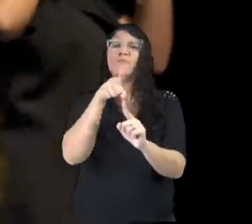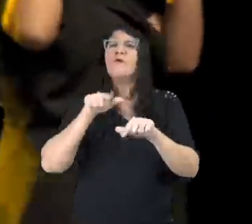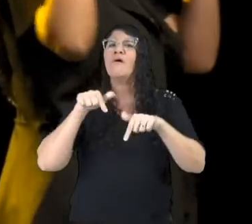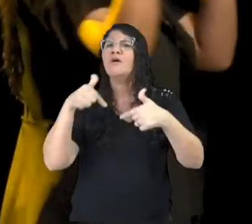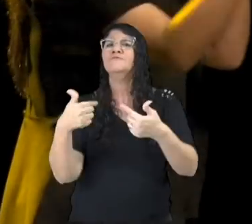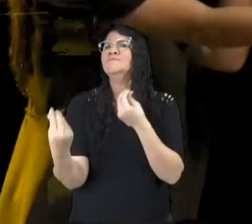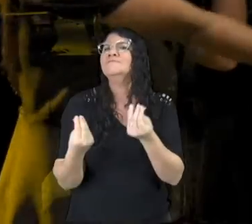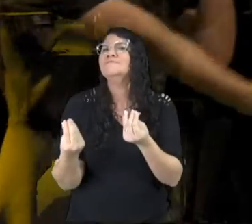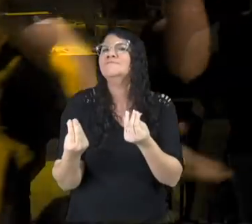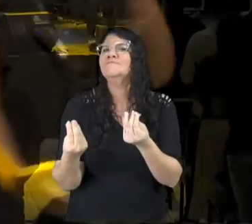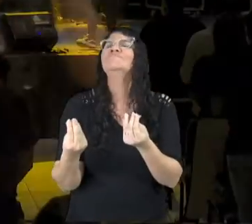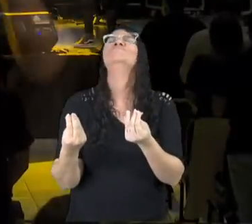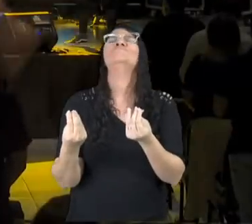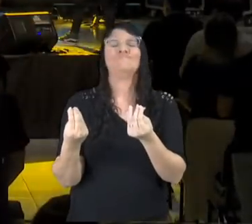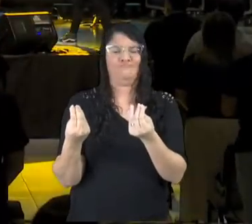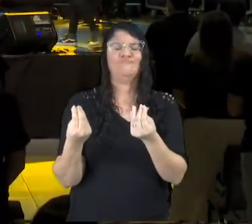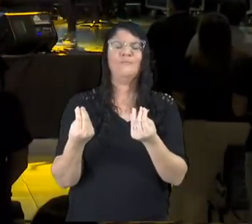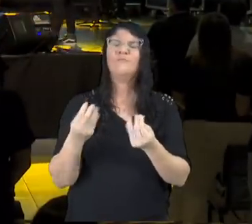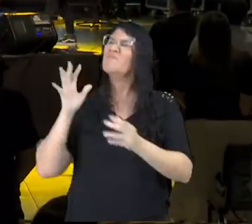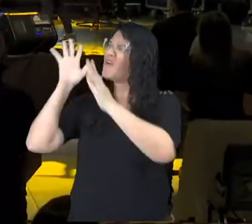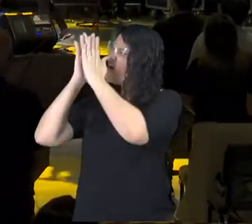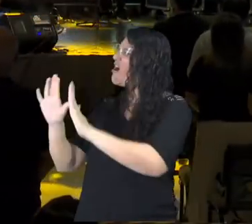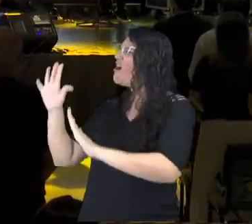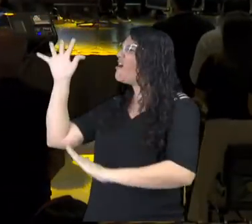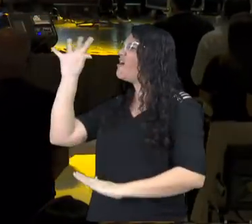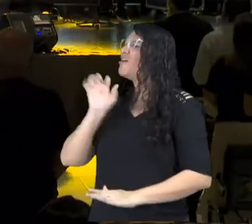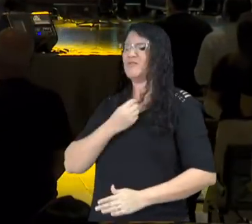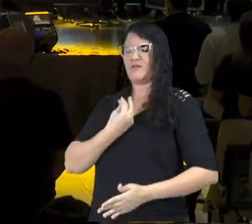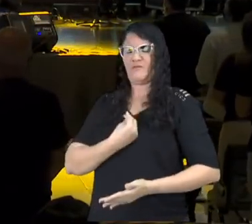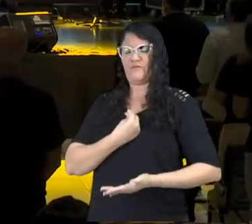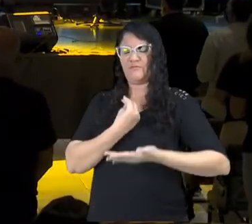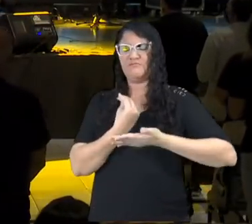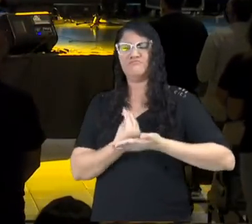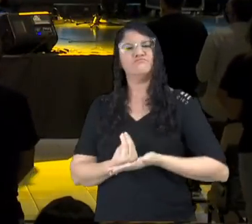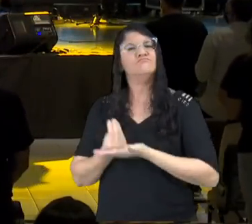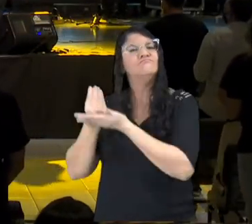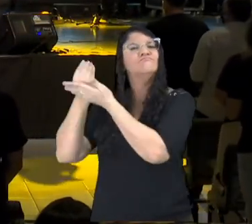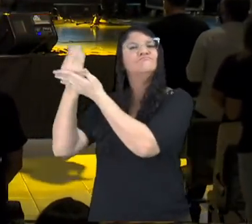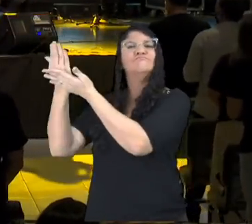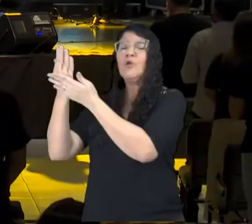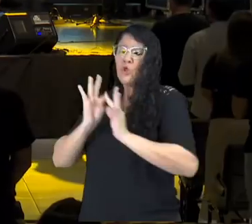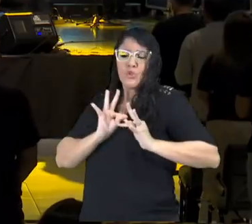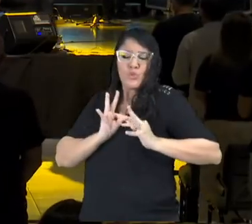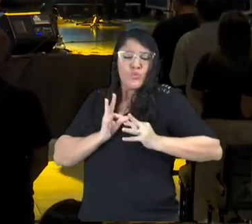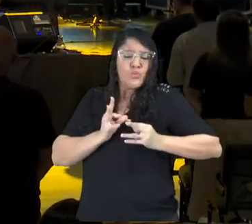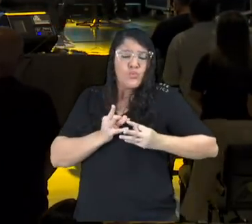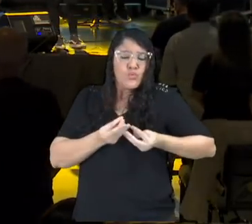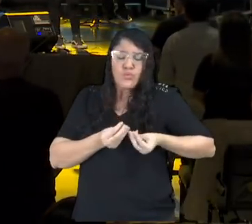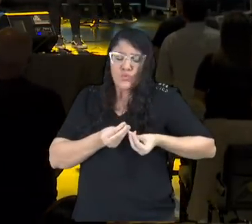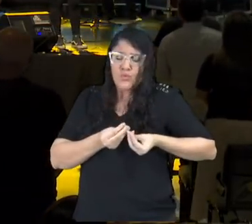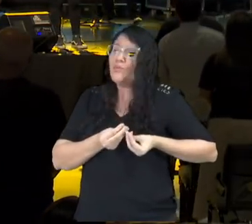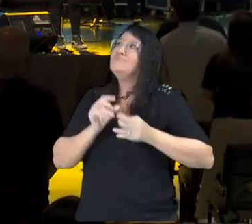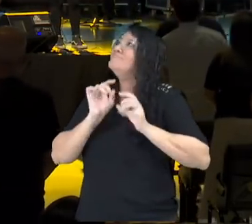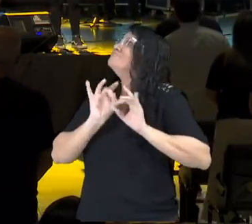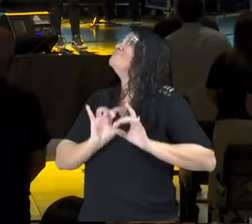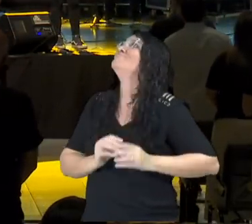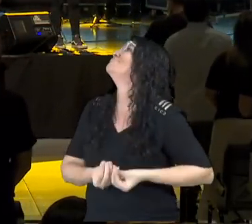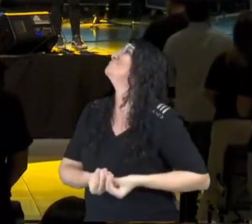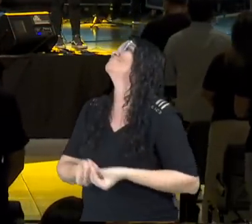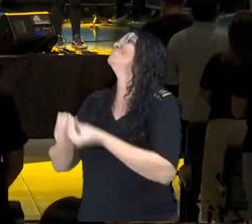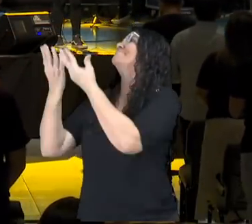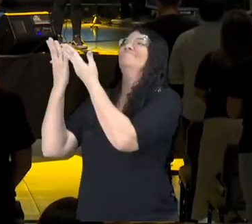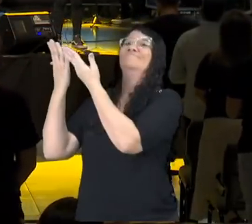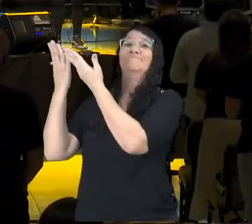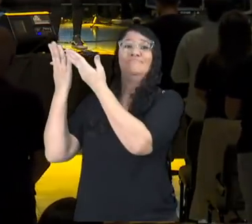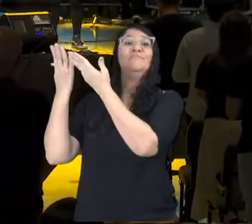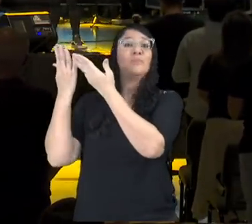se não consagrarmos a Ele tudo o que nós somos, tudo o que nós temos, dar a Ele o nosso melhor essa tarde? Eu